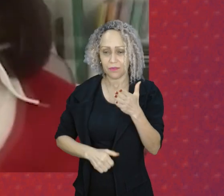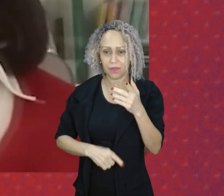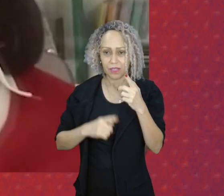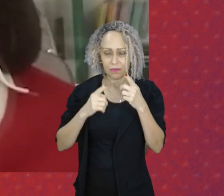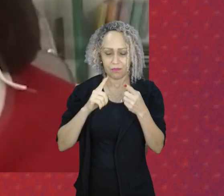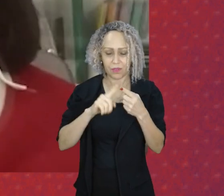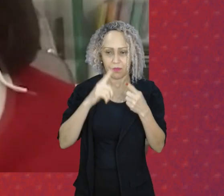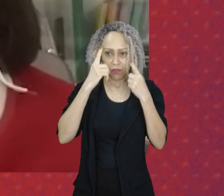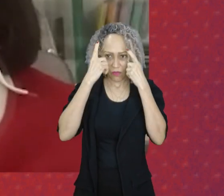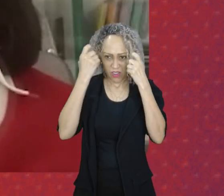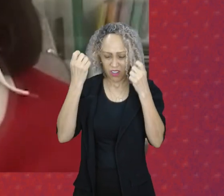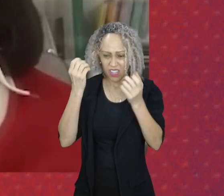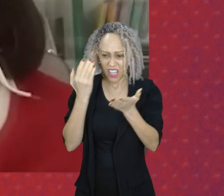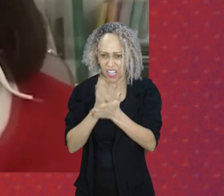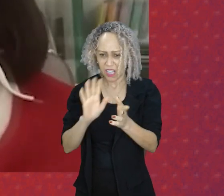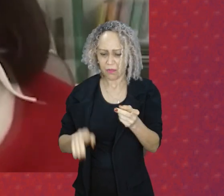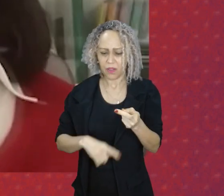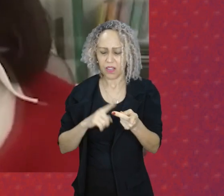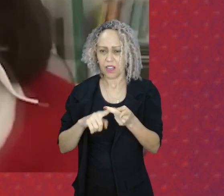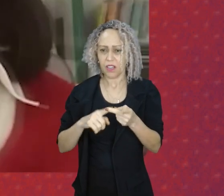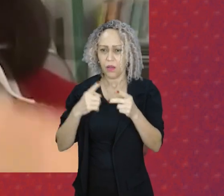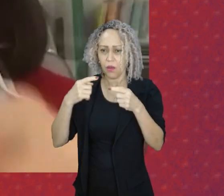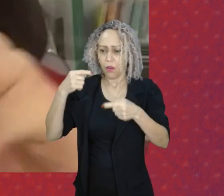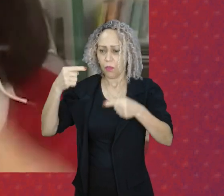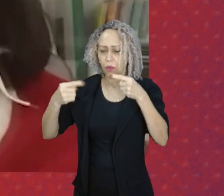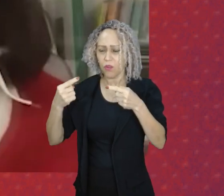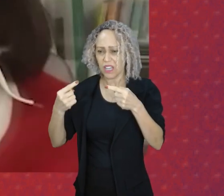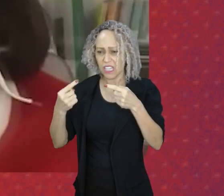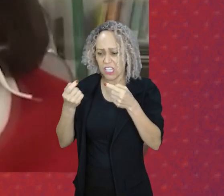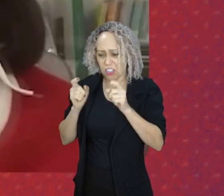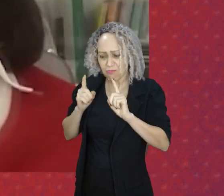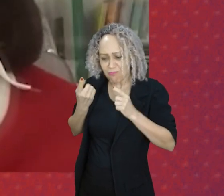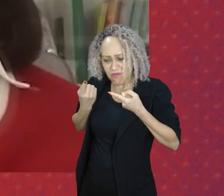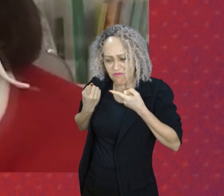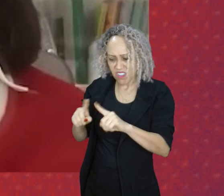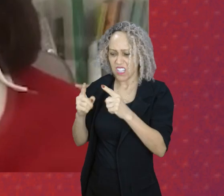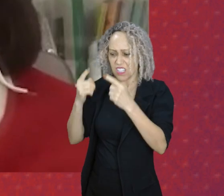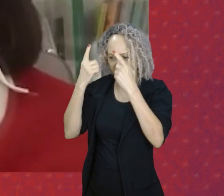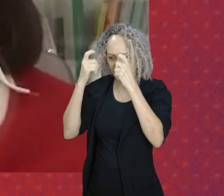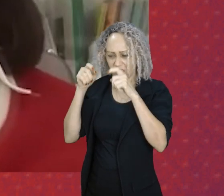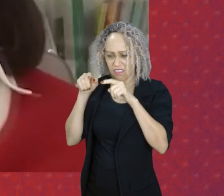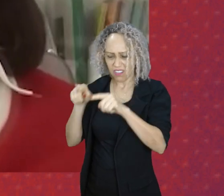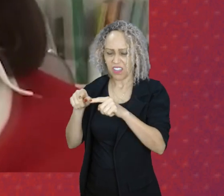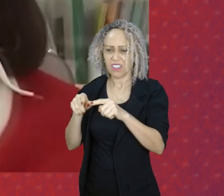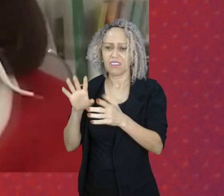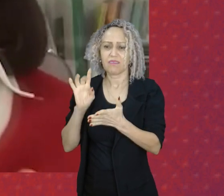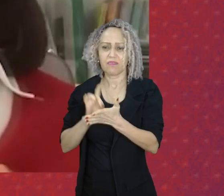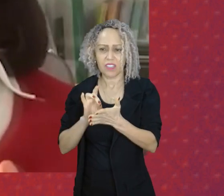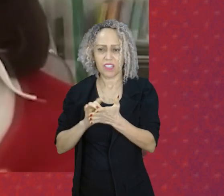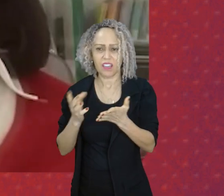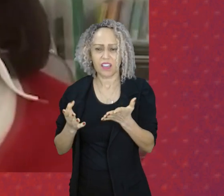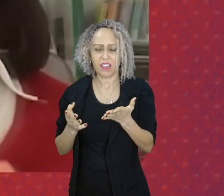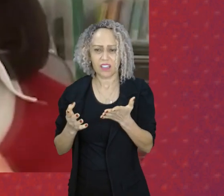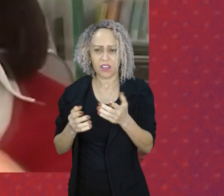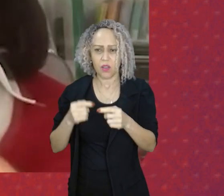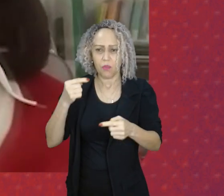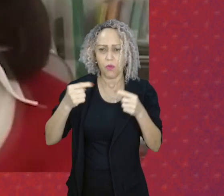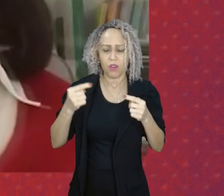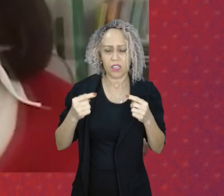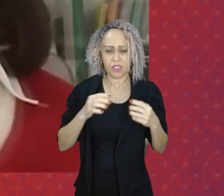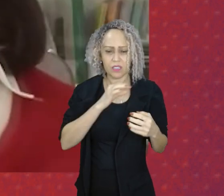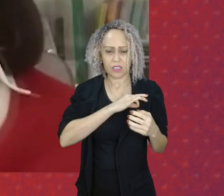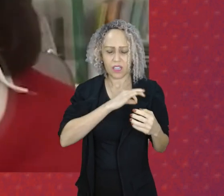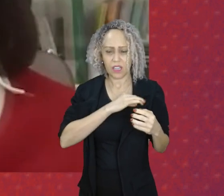violência, políticas de combate à violência efetivas, políticas que garantam salário igual para